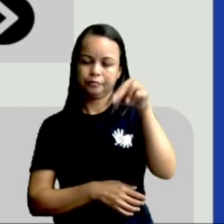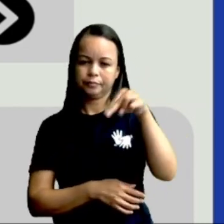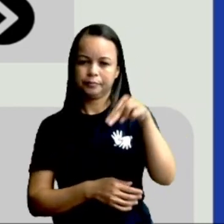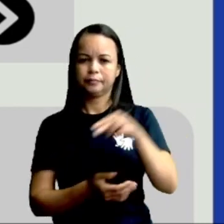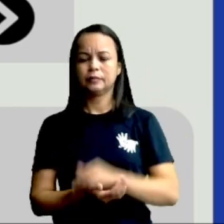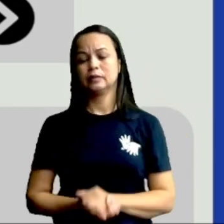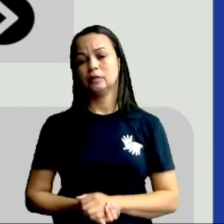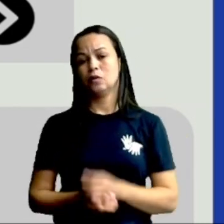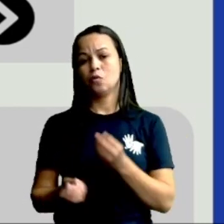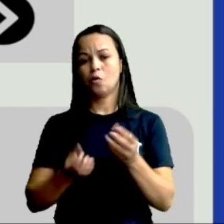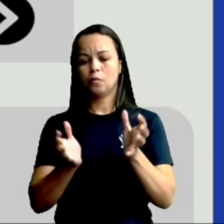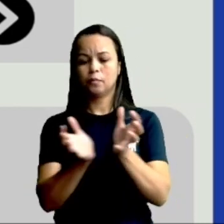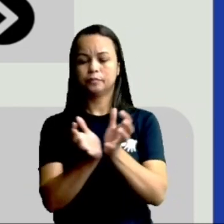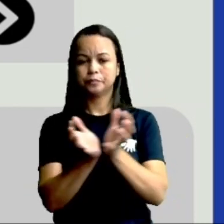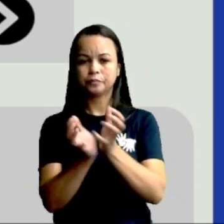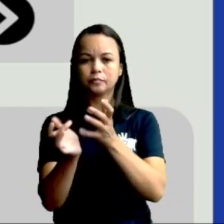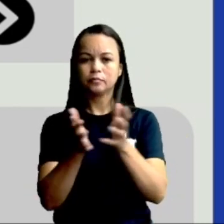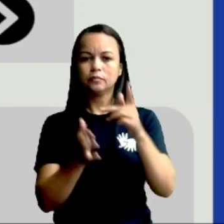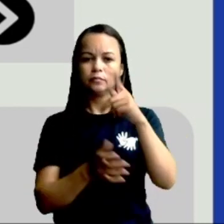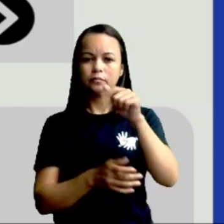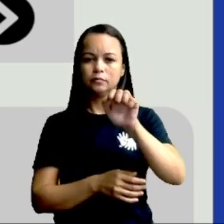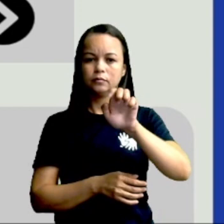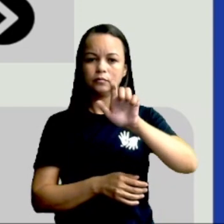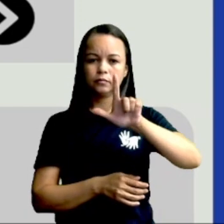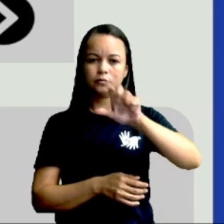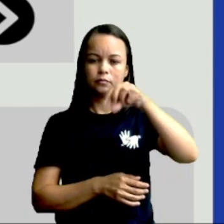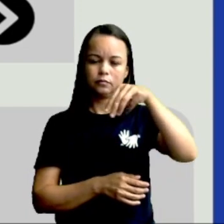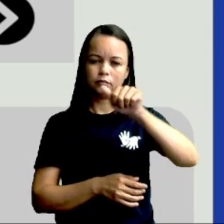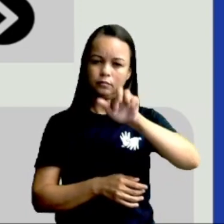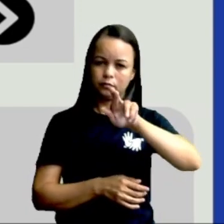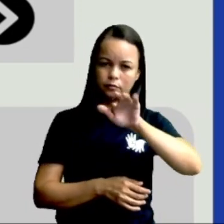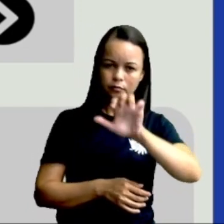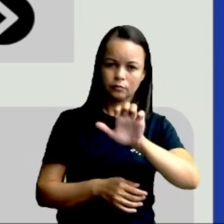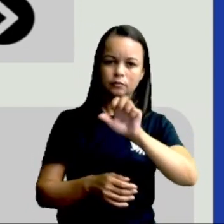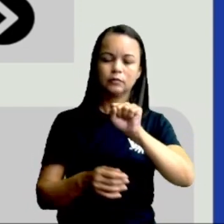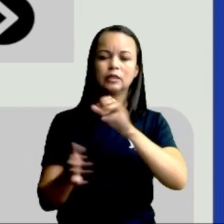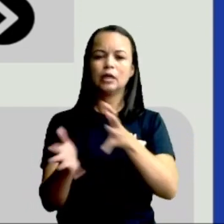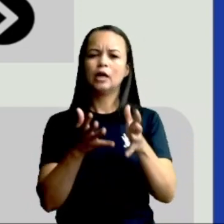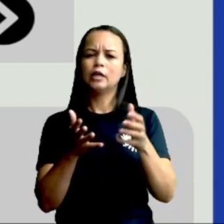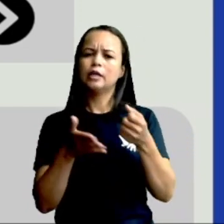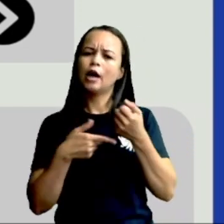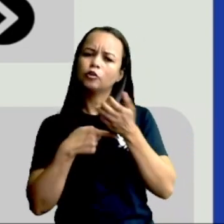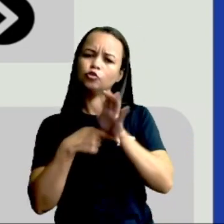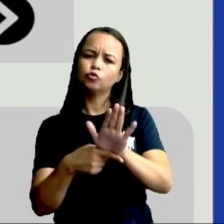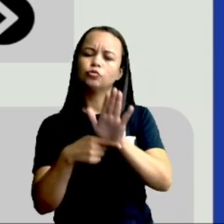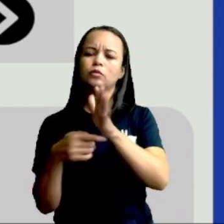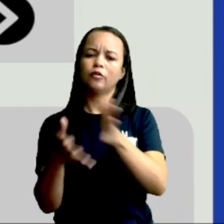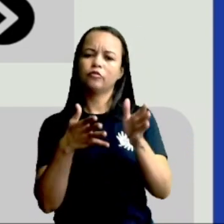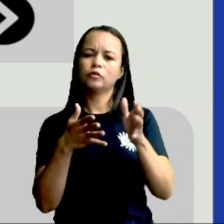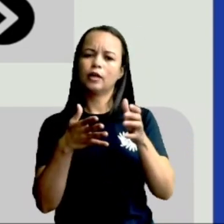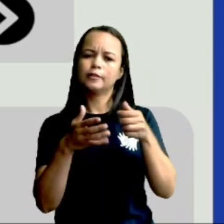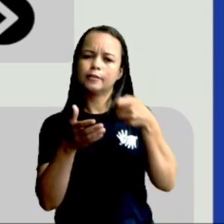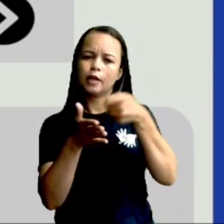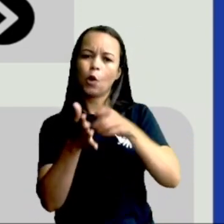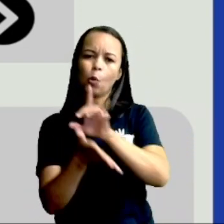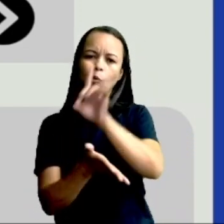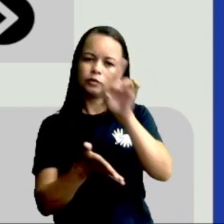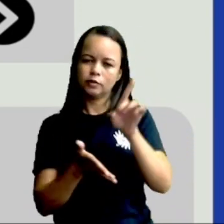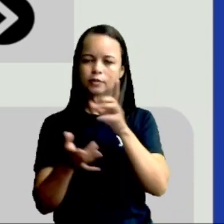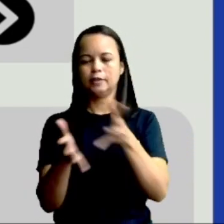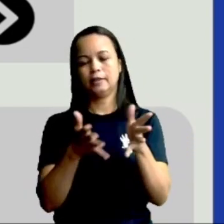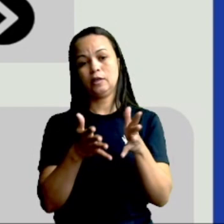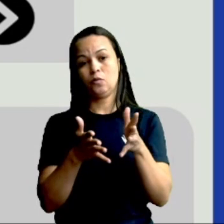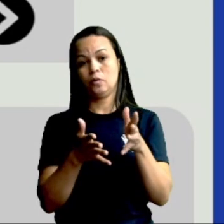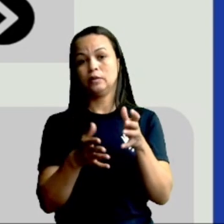como propunha o Grupo Palmares, e ajuda a fortalecer a data. Então, na Bahia, né,